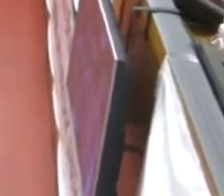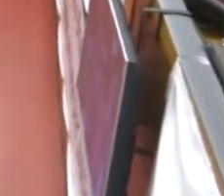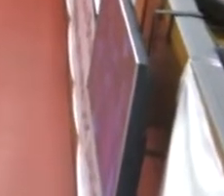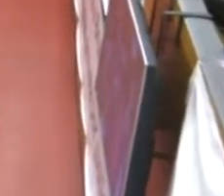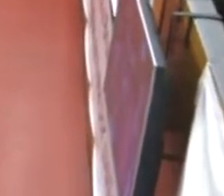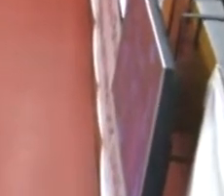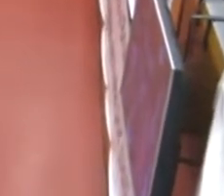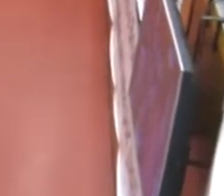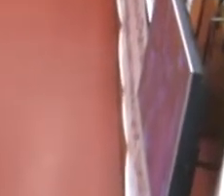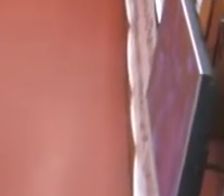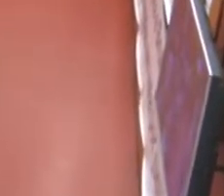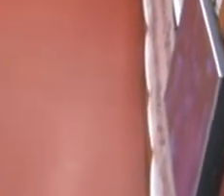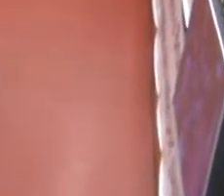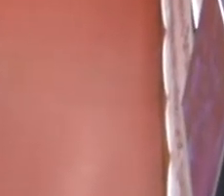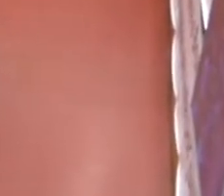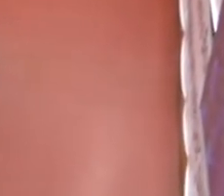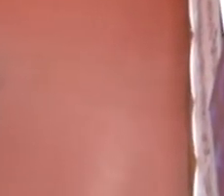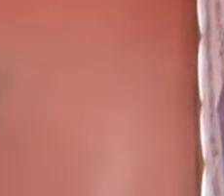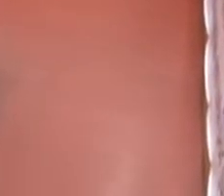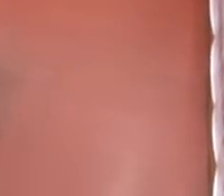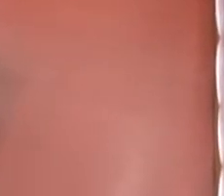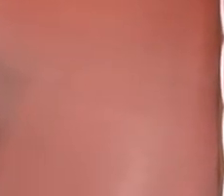E aí